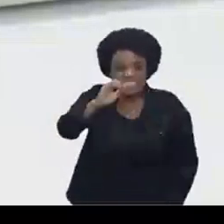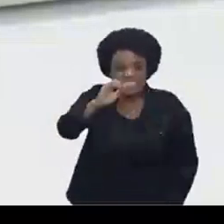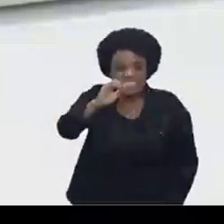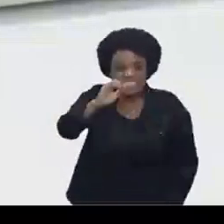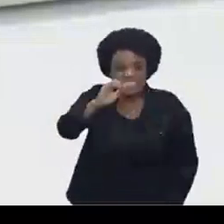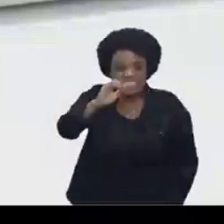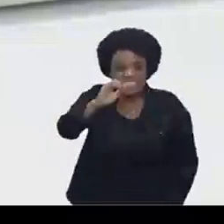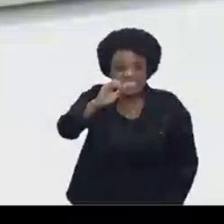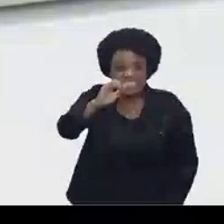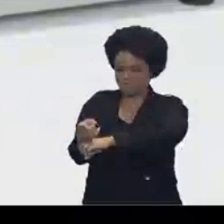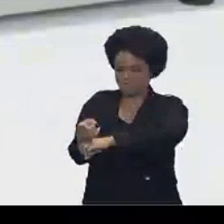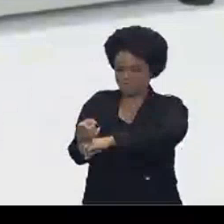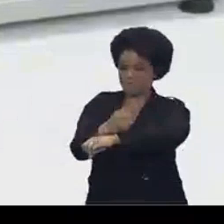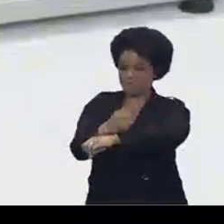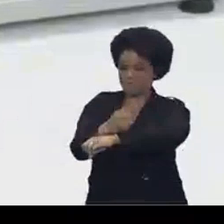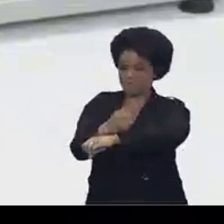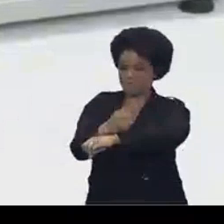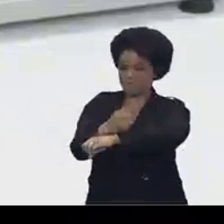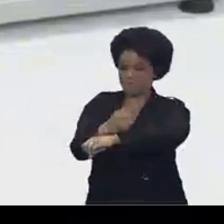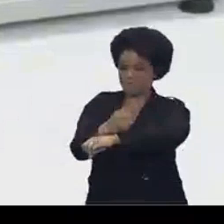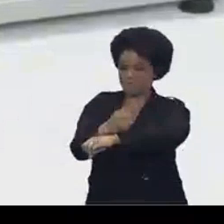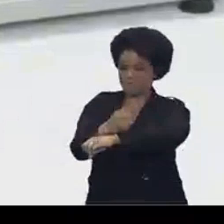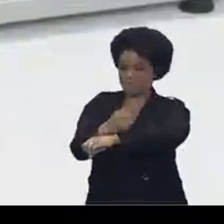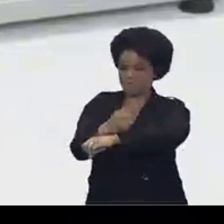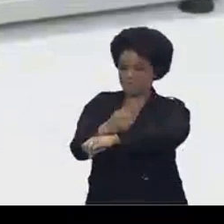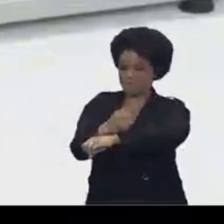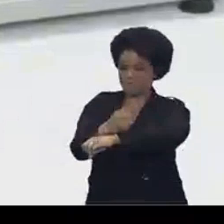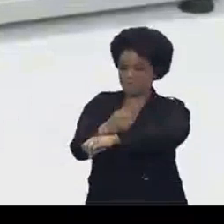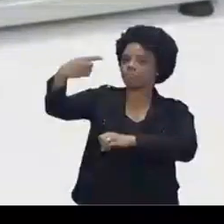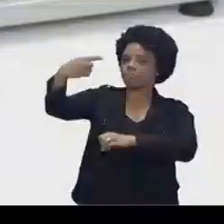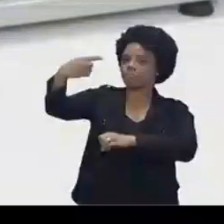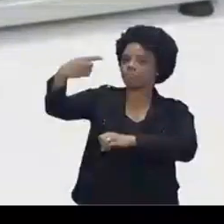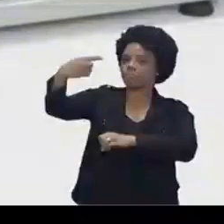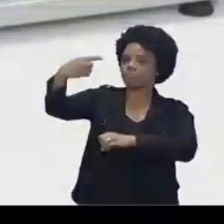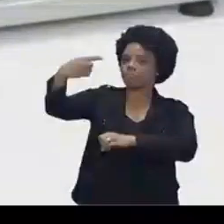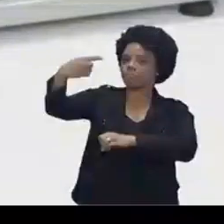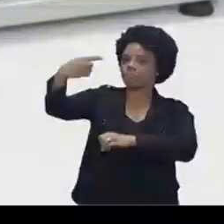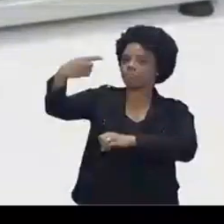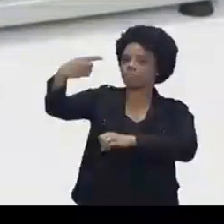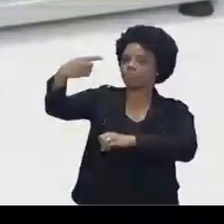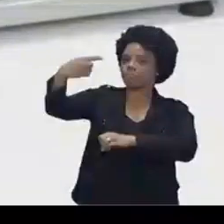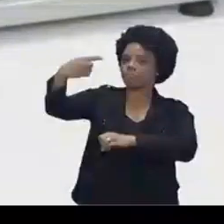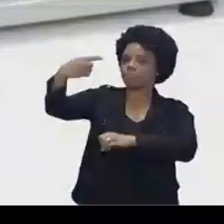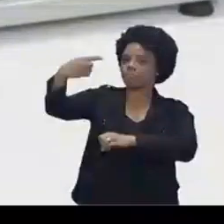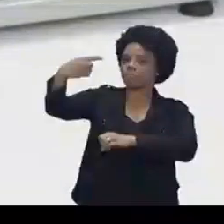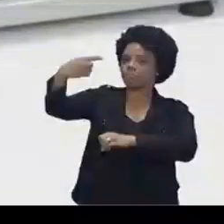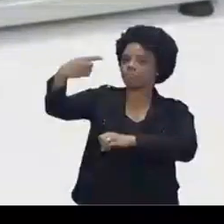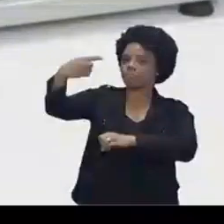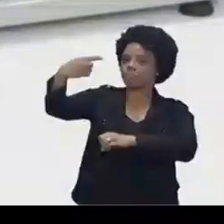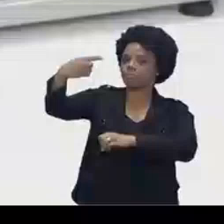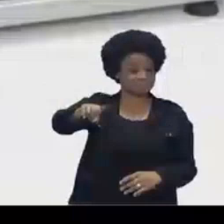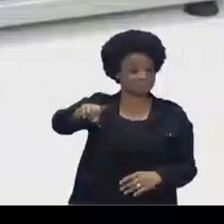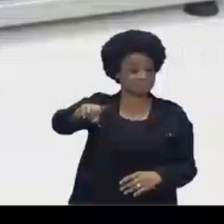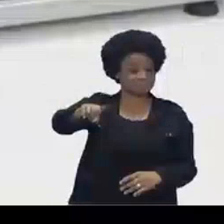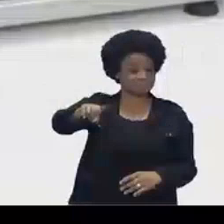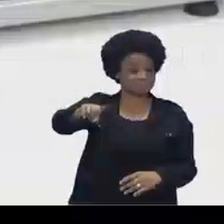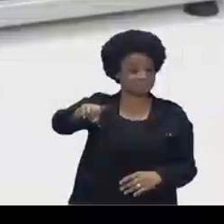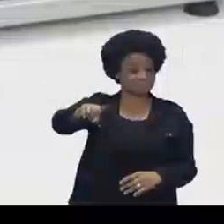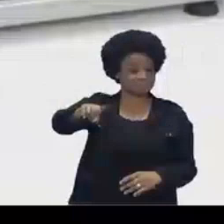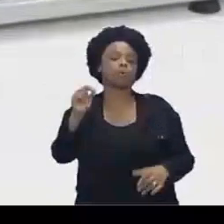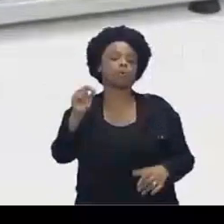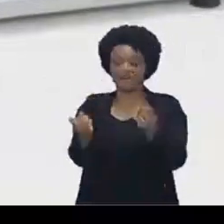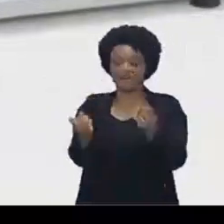velocidade, o conceito de aceleração depois ele sai naturalmente, porque o conceito de aceleração depois vai ser o quê? A